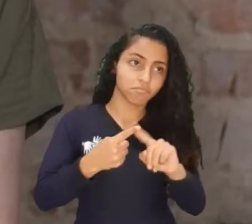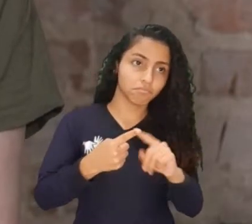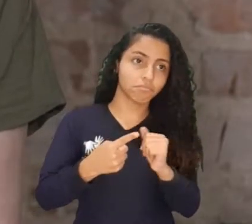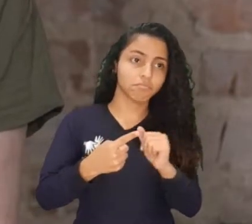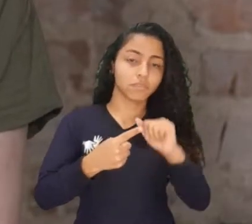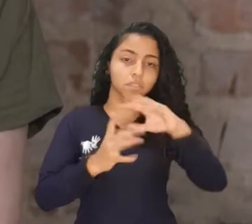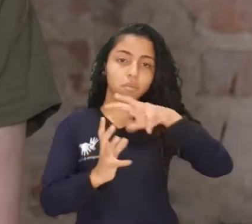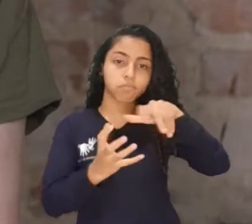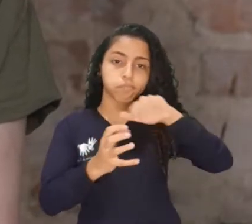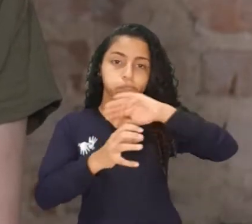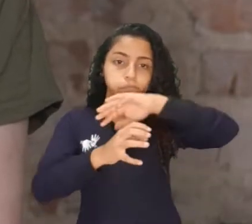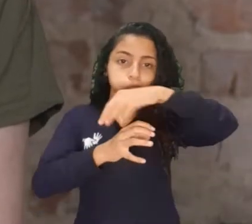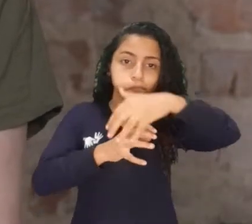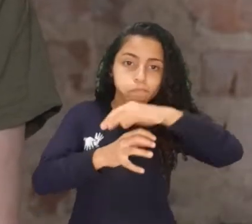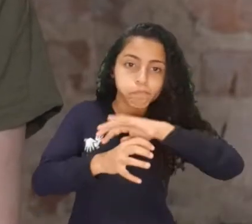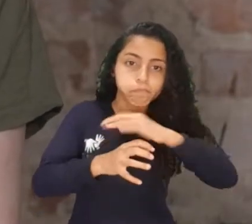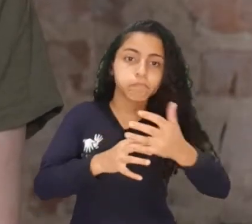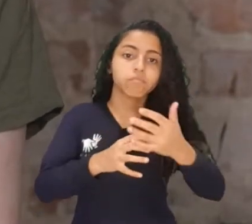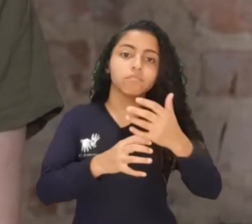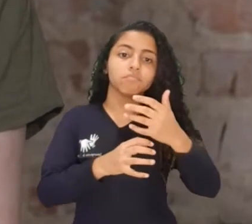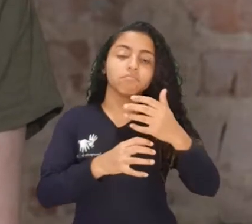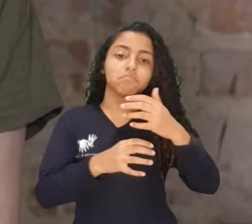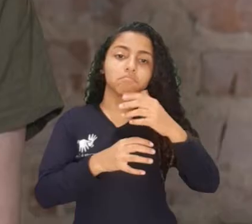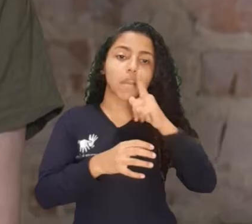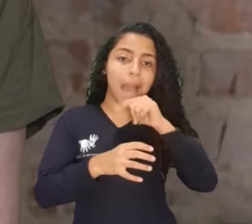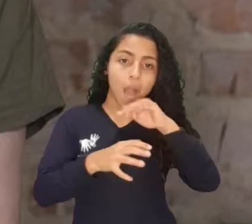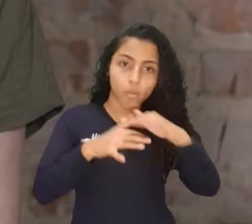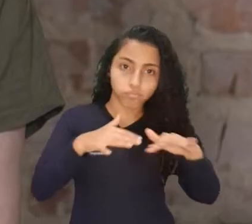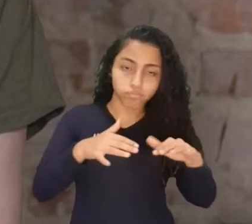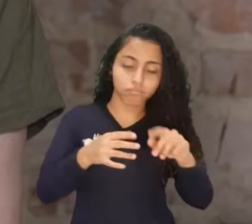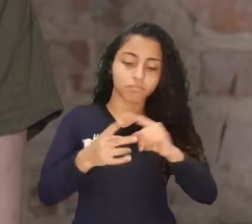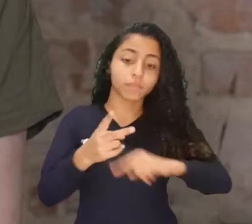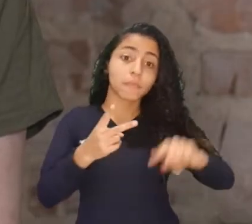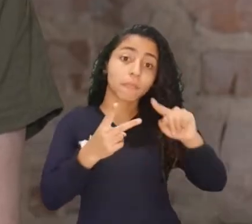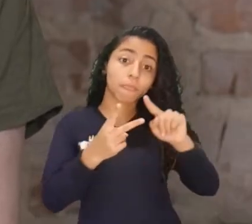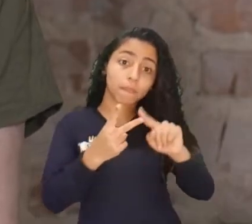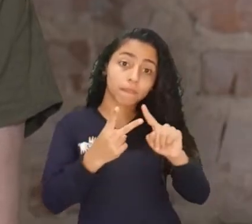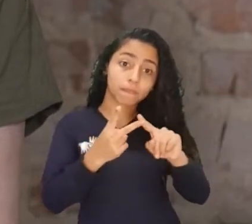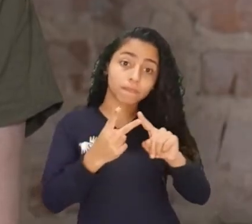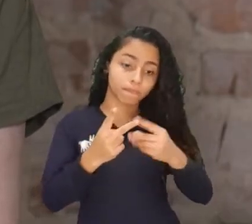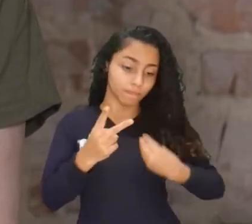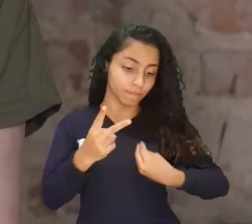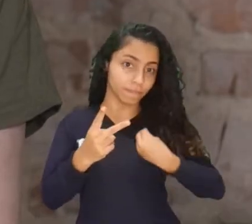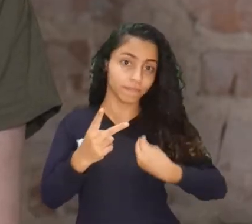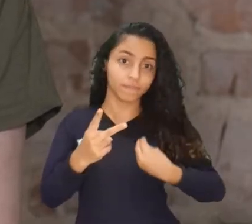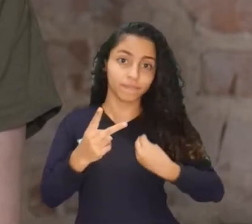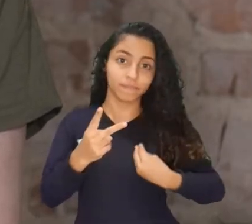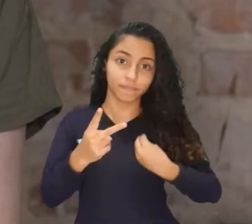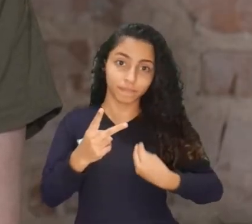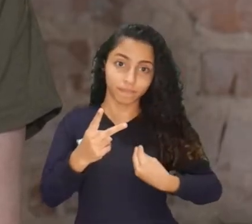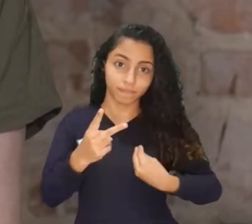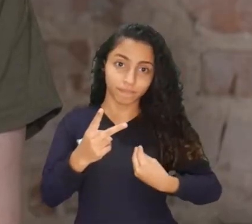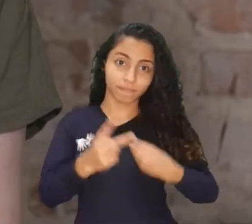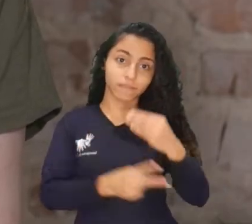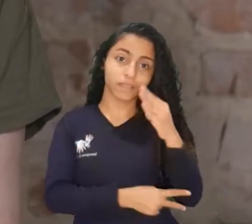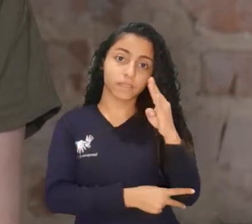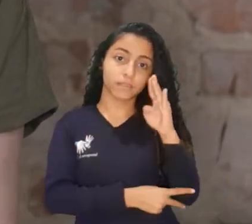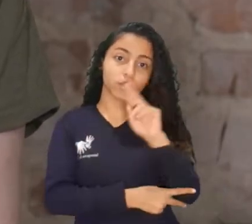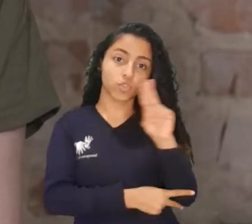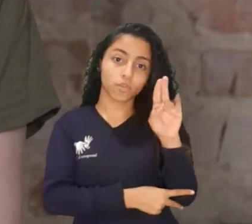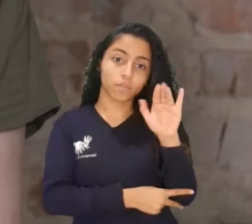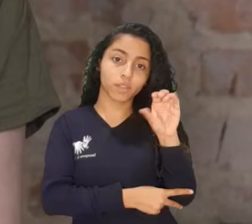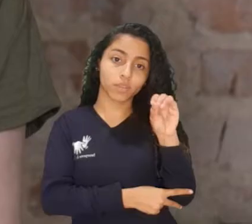atmosfera, um outro componente que é a parte dos seres vivos, né, da biosfera. Então, esses